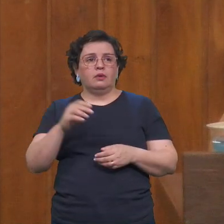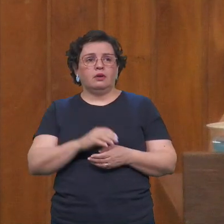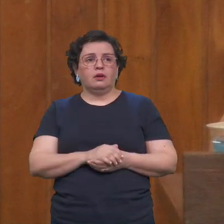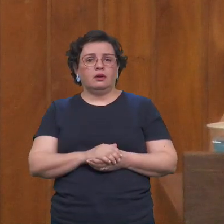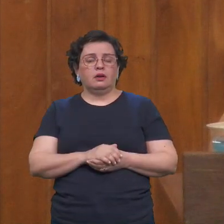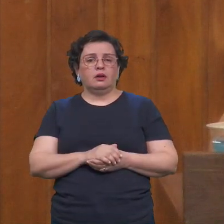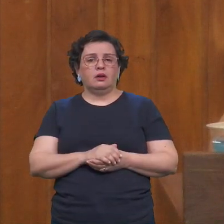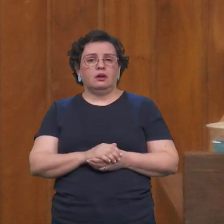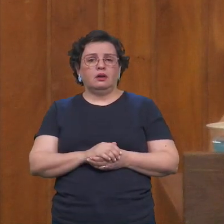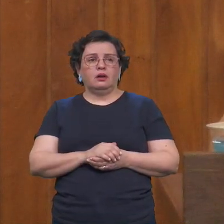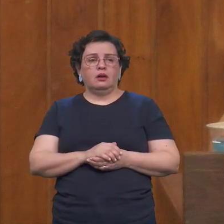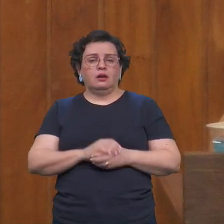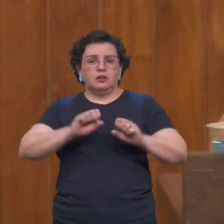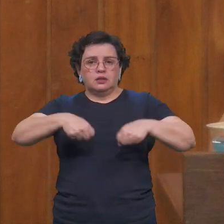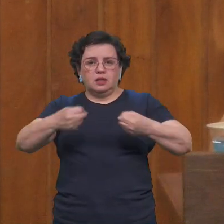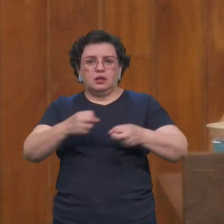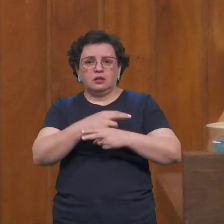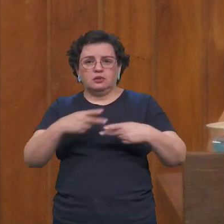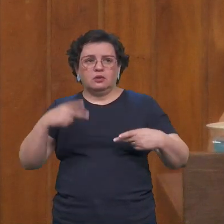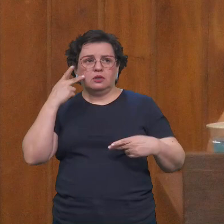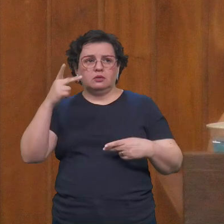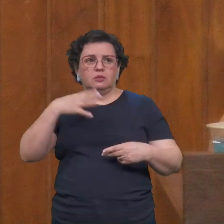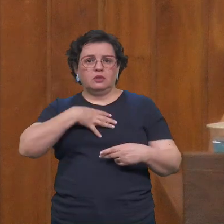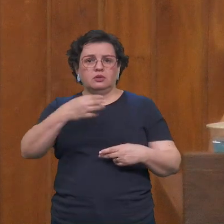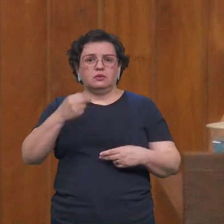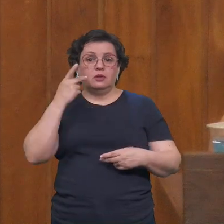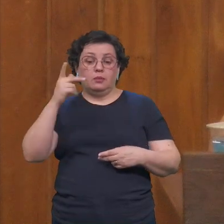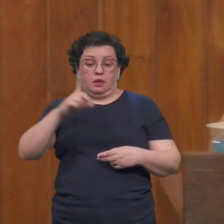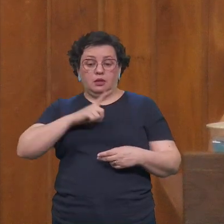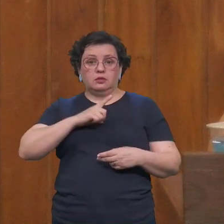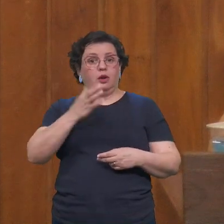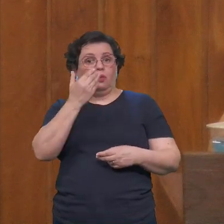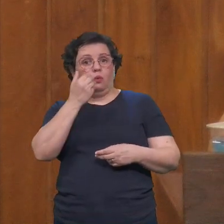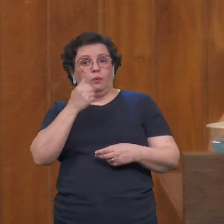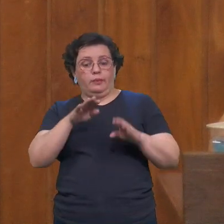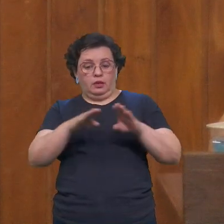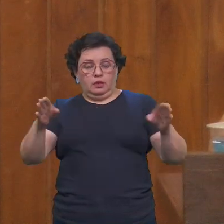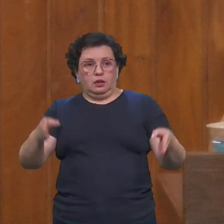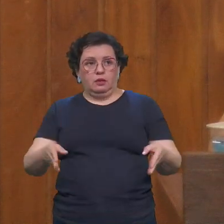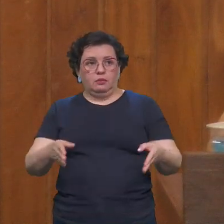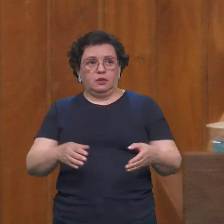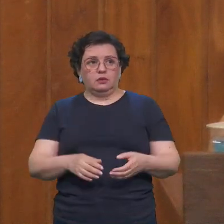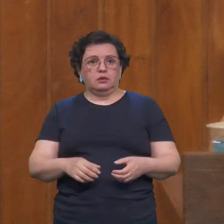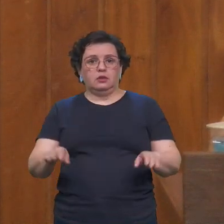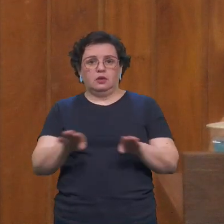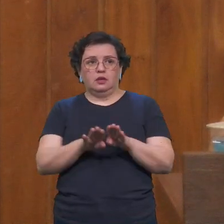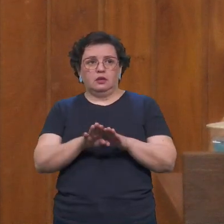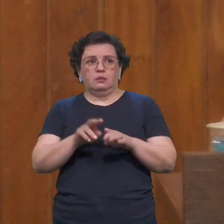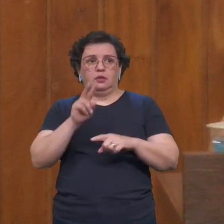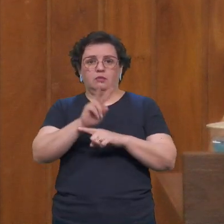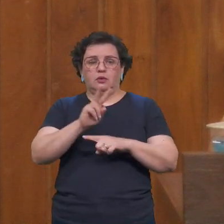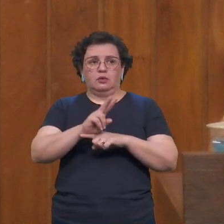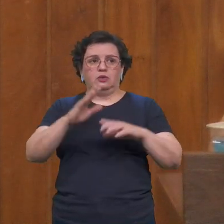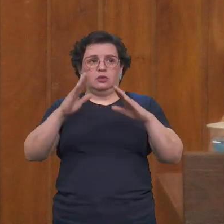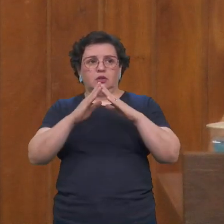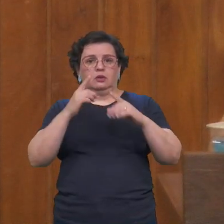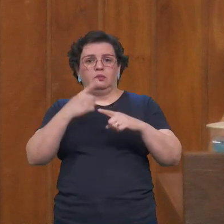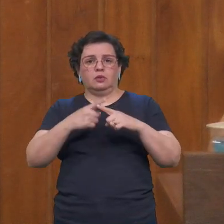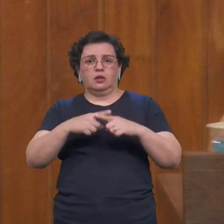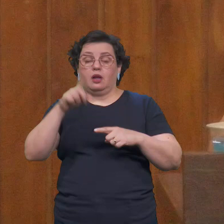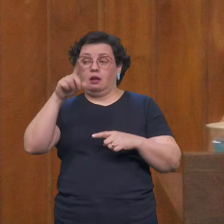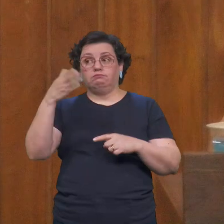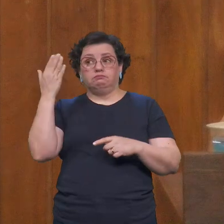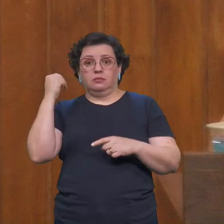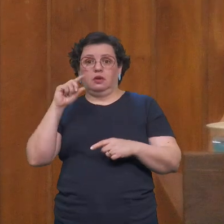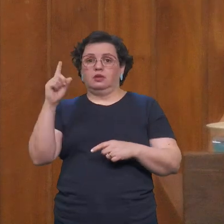as necessidades dos seus filhos, para colocar a comida na mesa e segurar a proteção do lar, porque ela era sozinha.